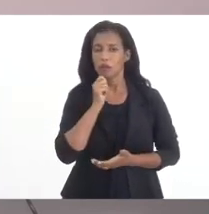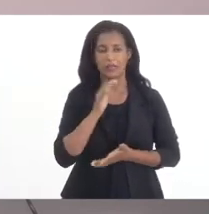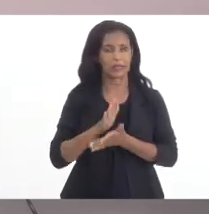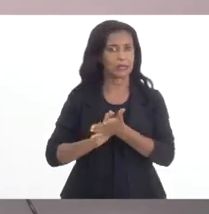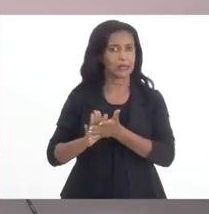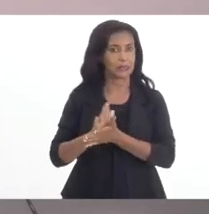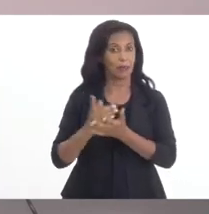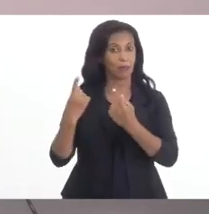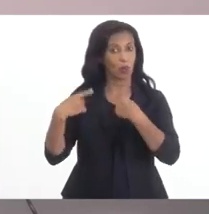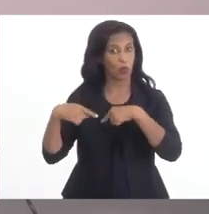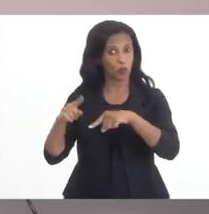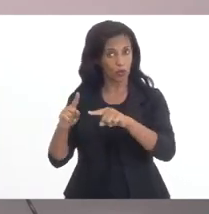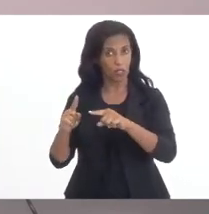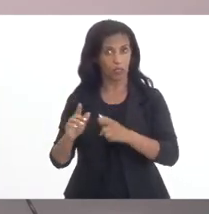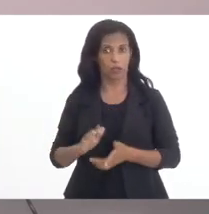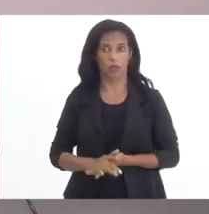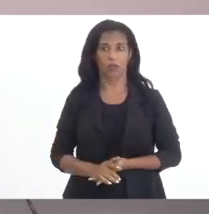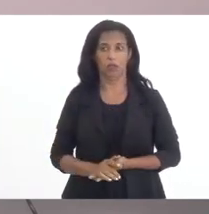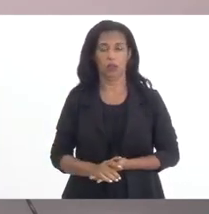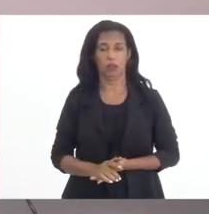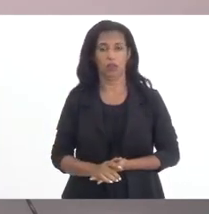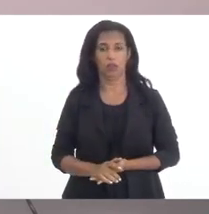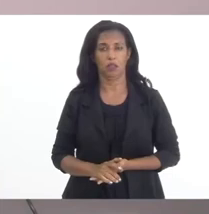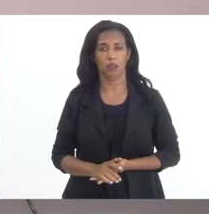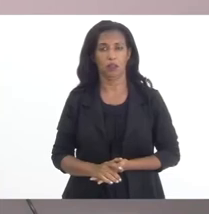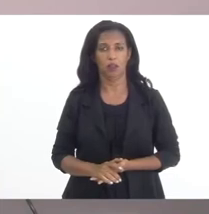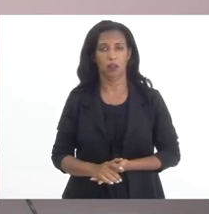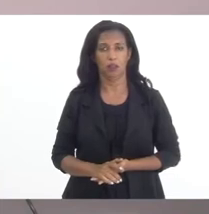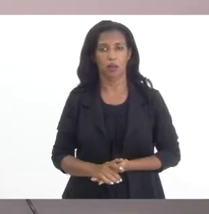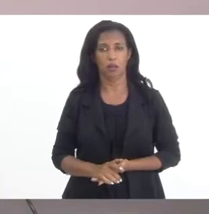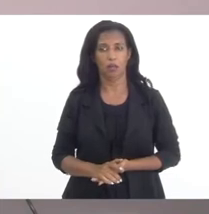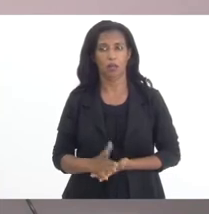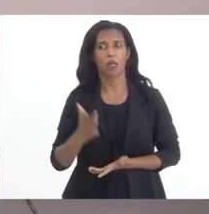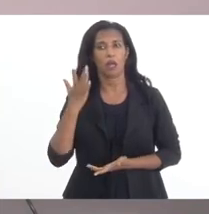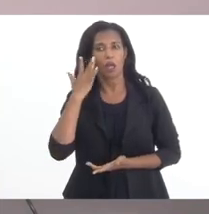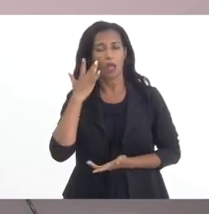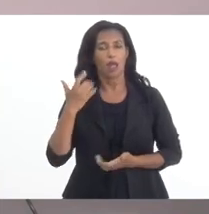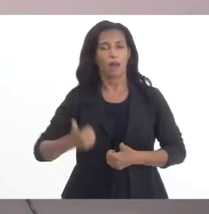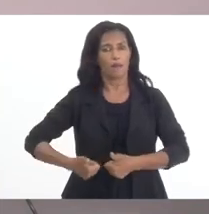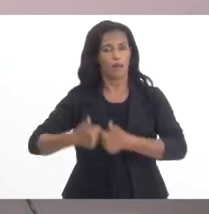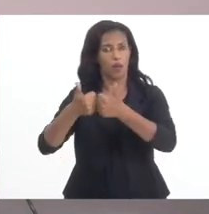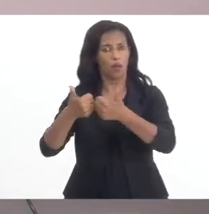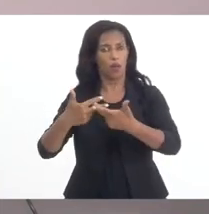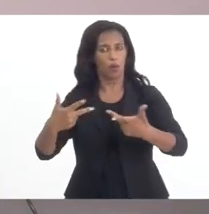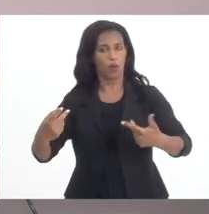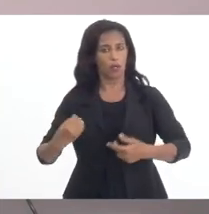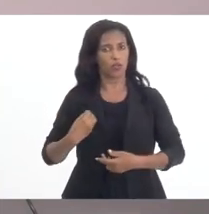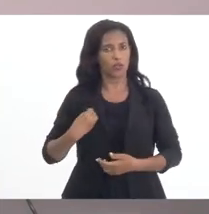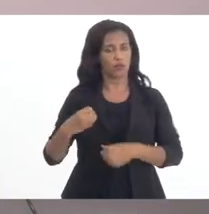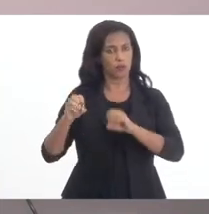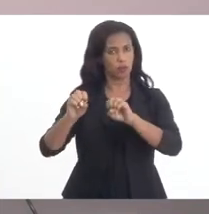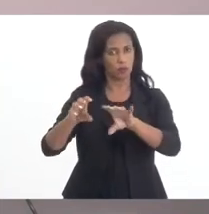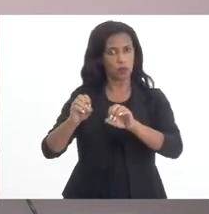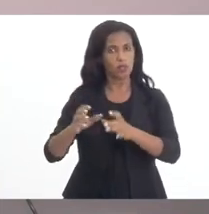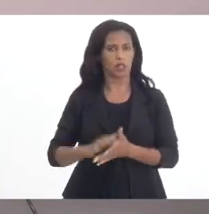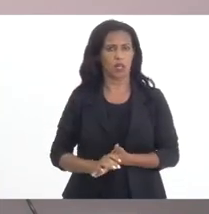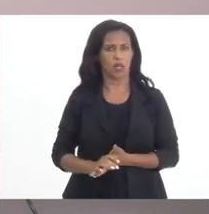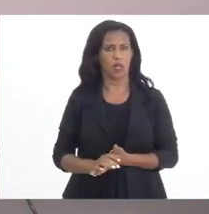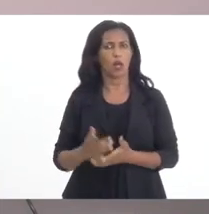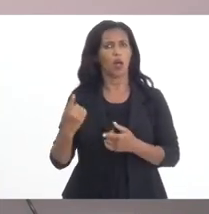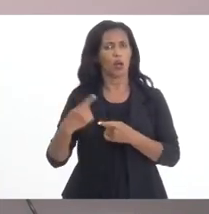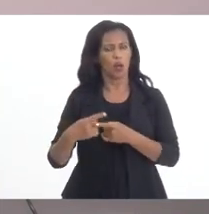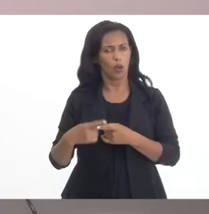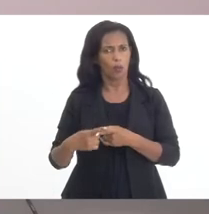pelo contrário, elogio os alunos quererem melhorar a qualidade de vida do ensino. Porque passaram para o